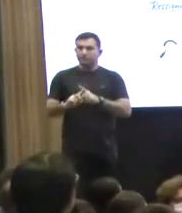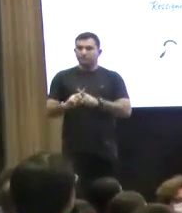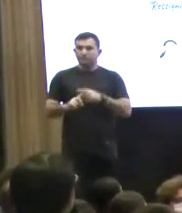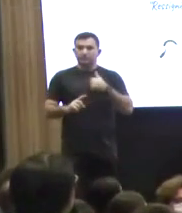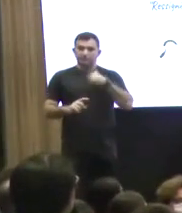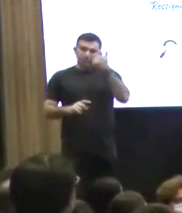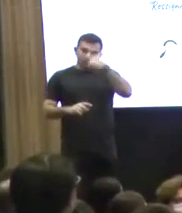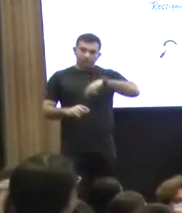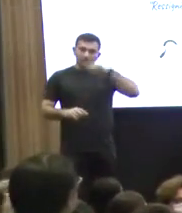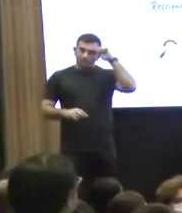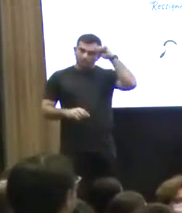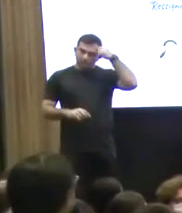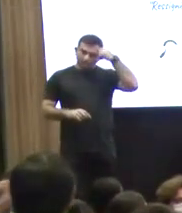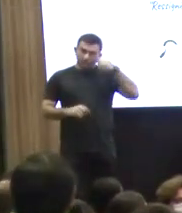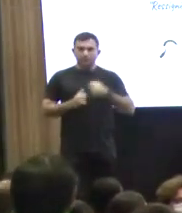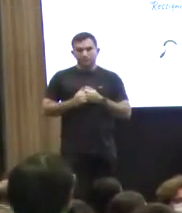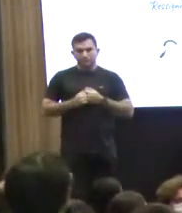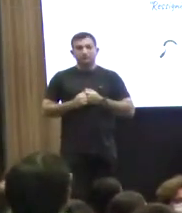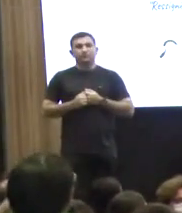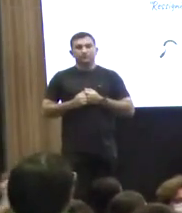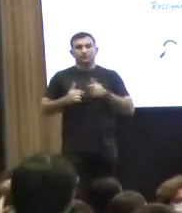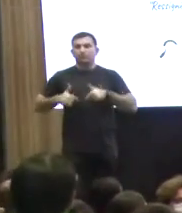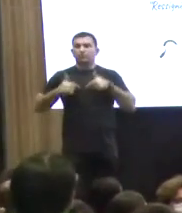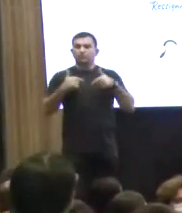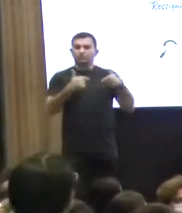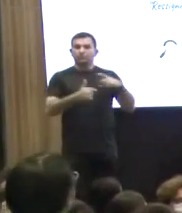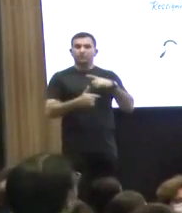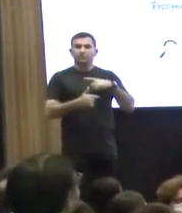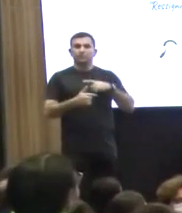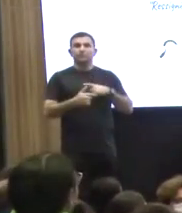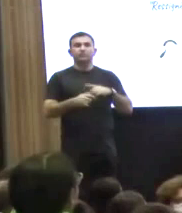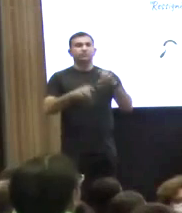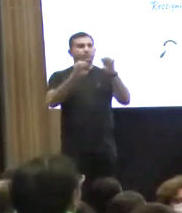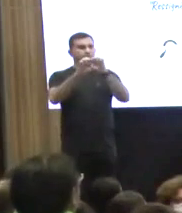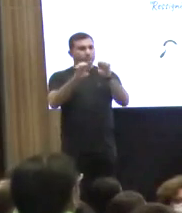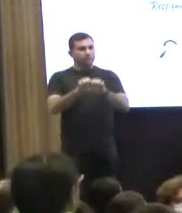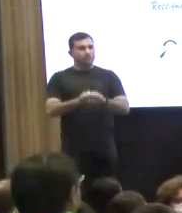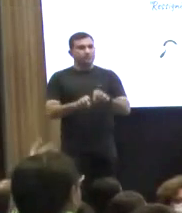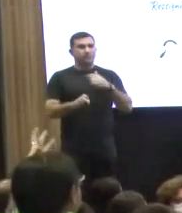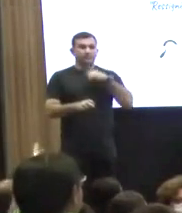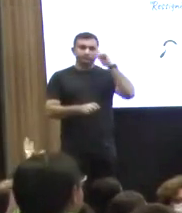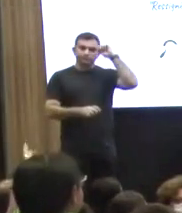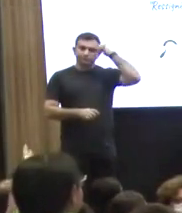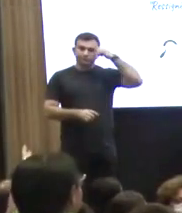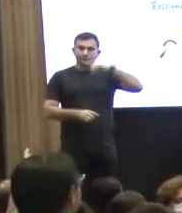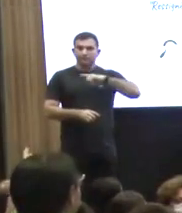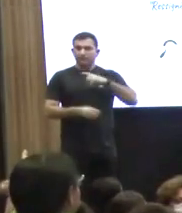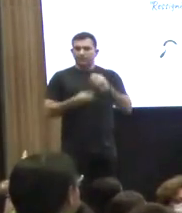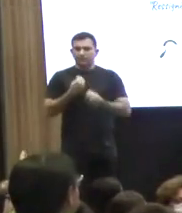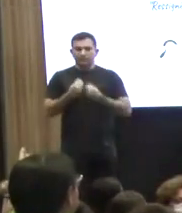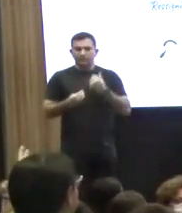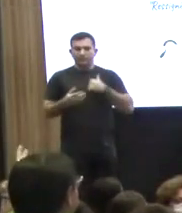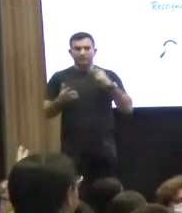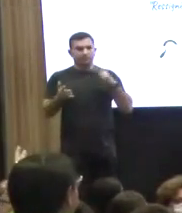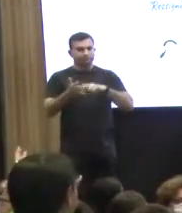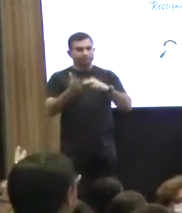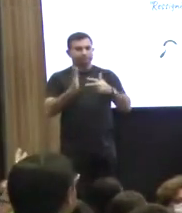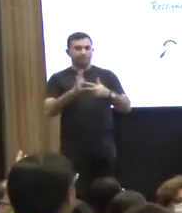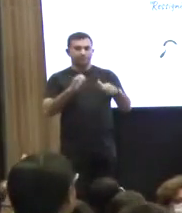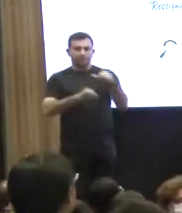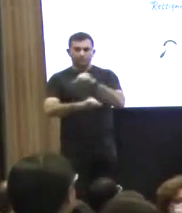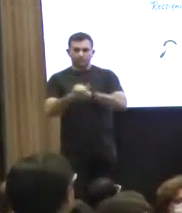negra e de toda uma estrutura negra. Então assim, como, já que é ressignificar o ensino para